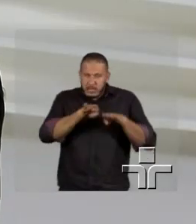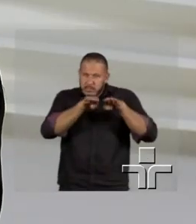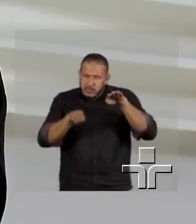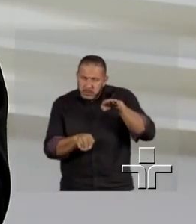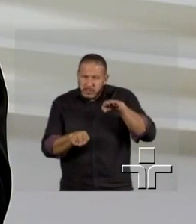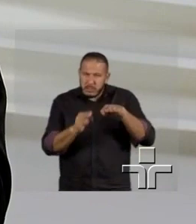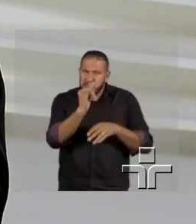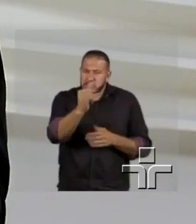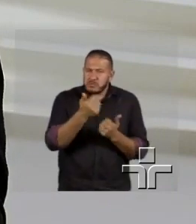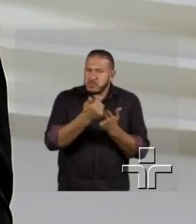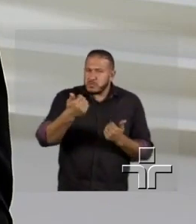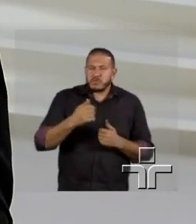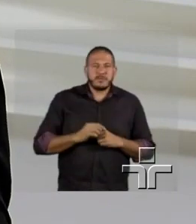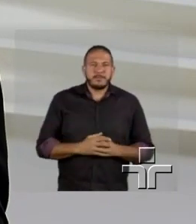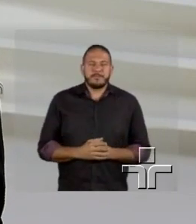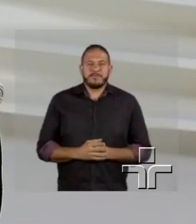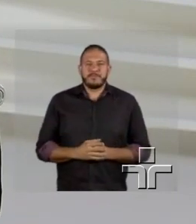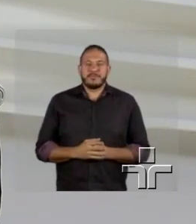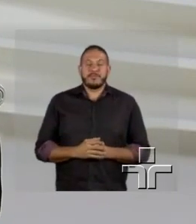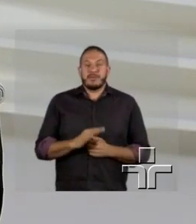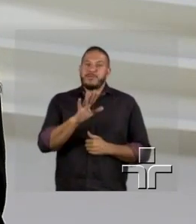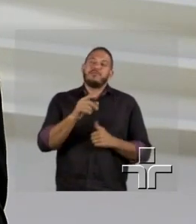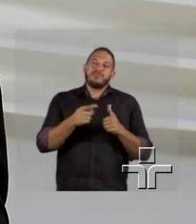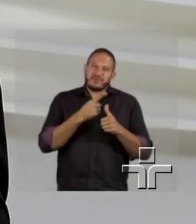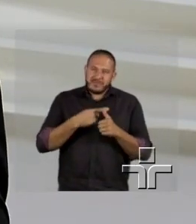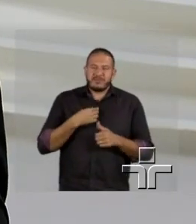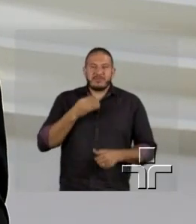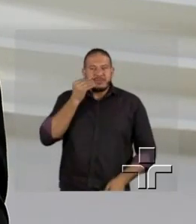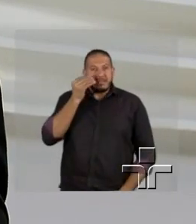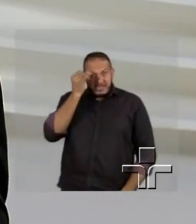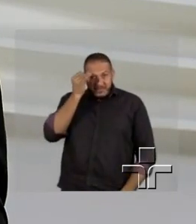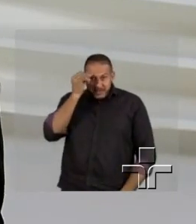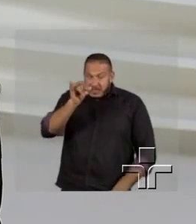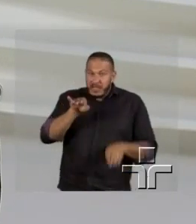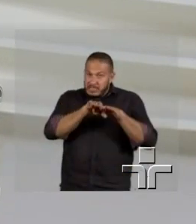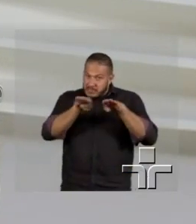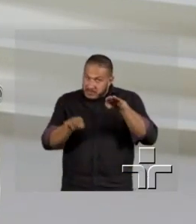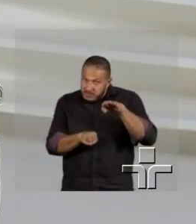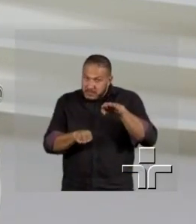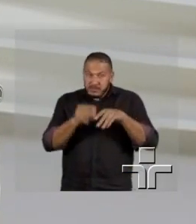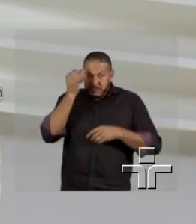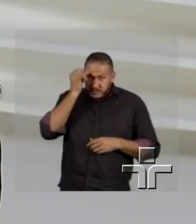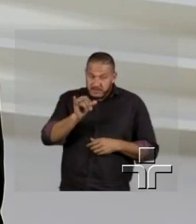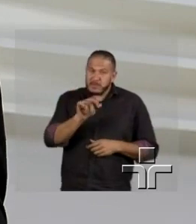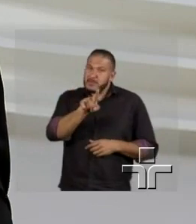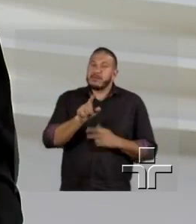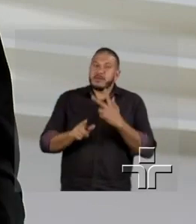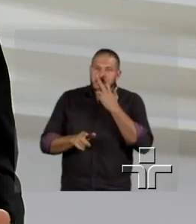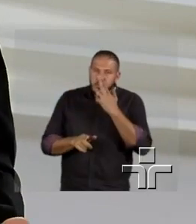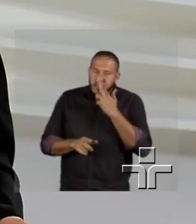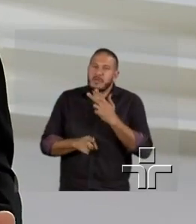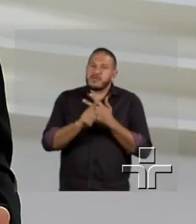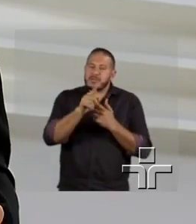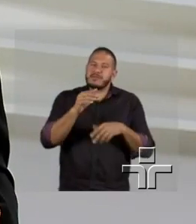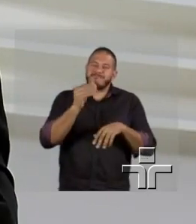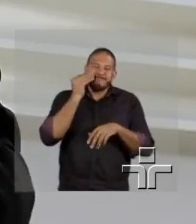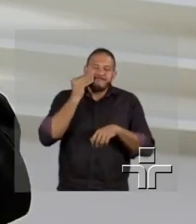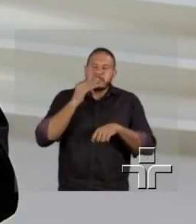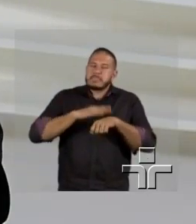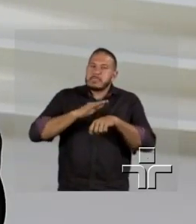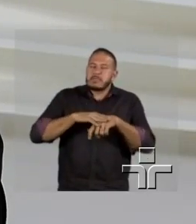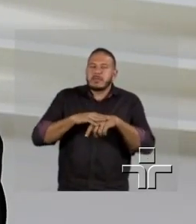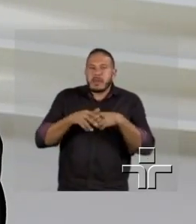infraestrutura, que é coisa técnica. Estrada você mede por quilômetro feito, então não tem política. A política é se você